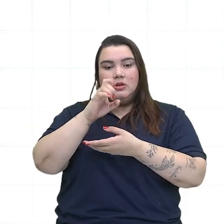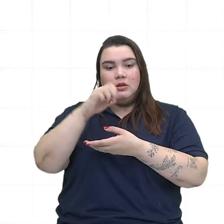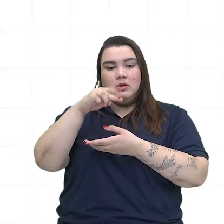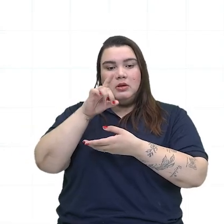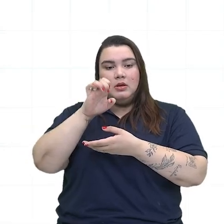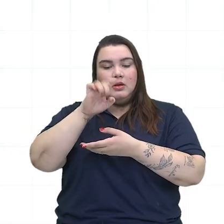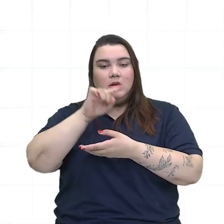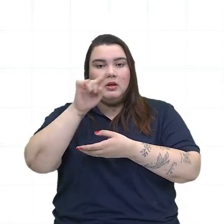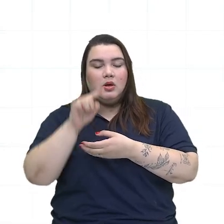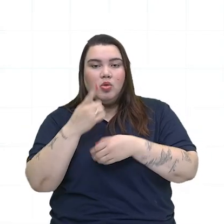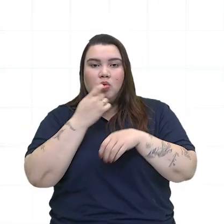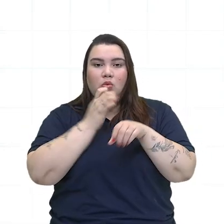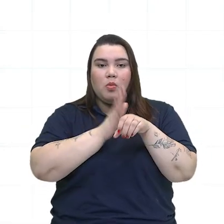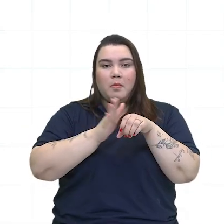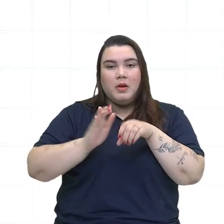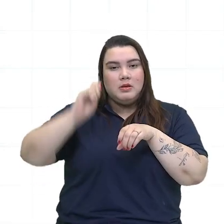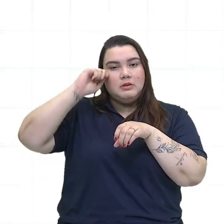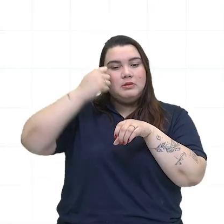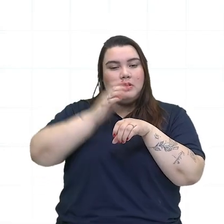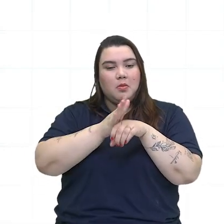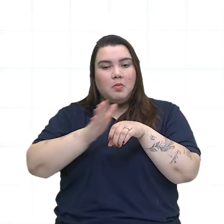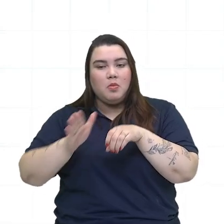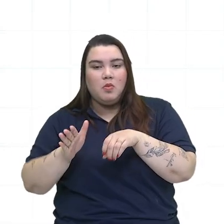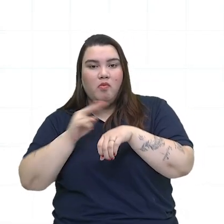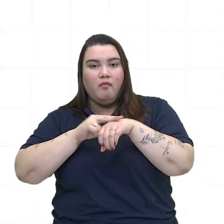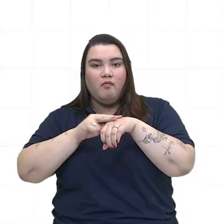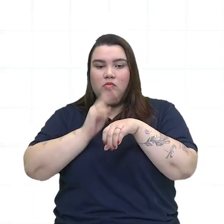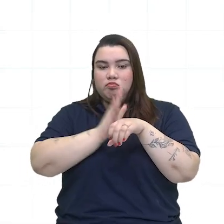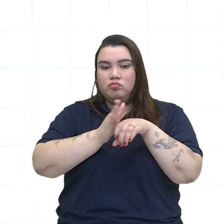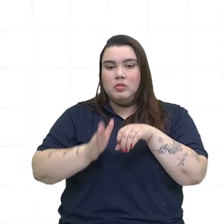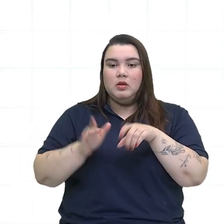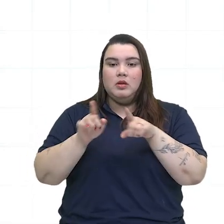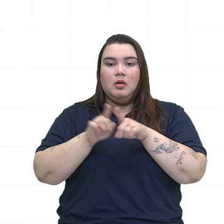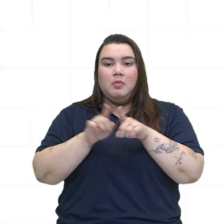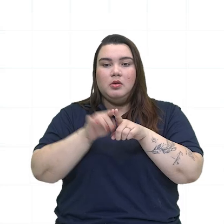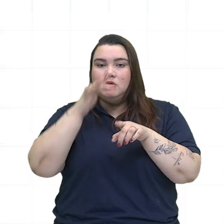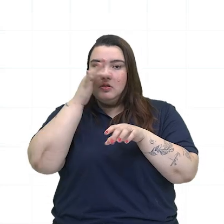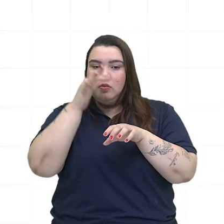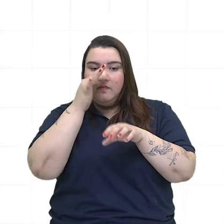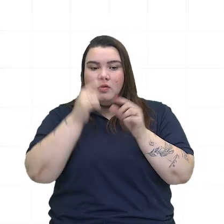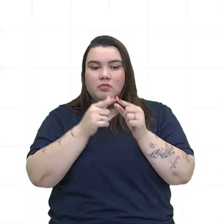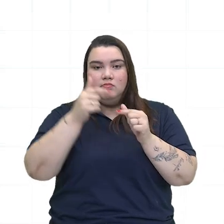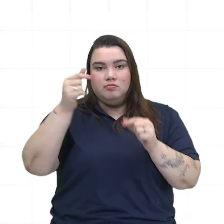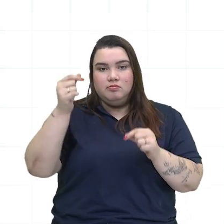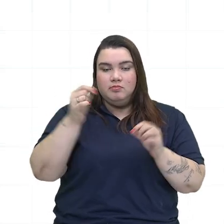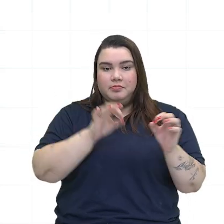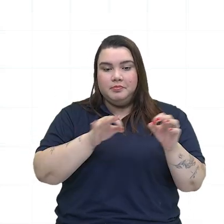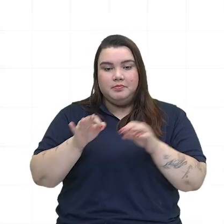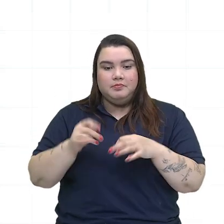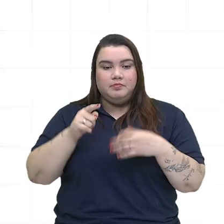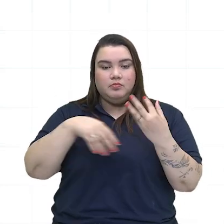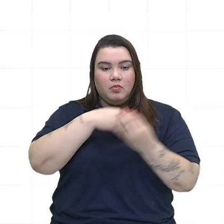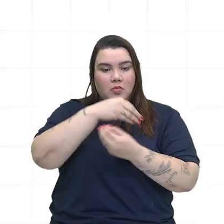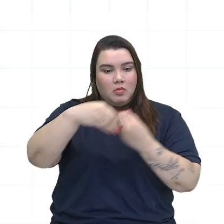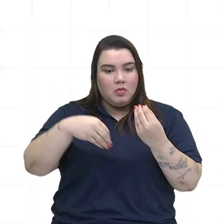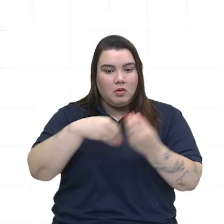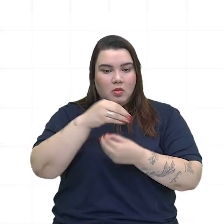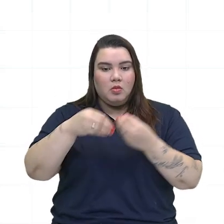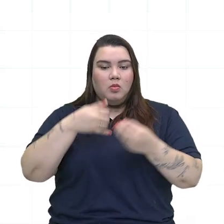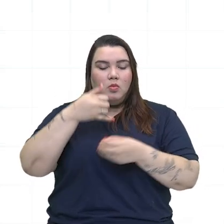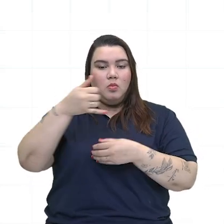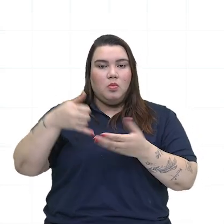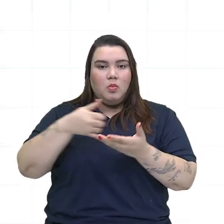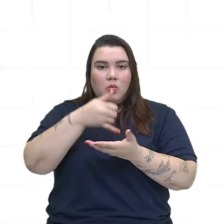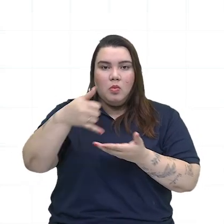dendê, tomate, cebola, pimentão e coentro. Então toda essa mistura aí com o leite de coco,